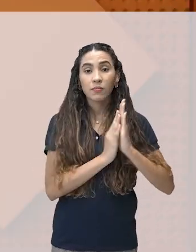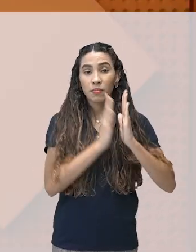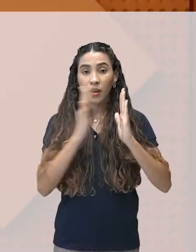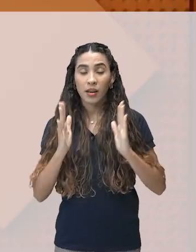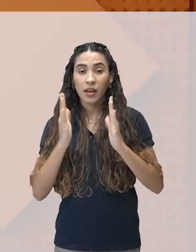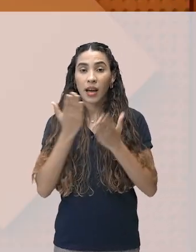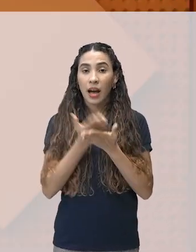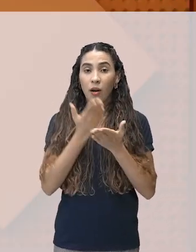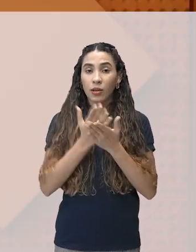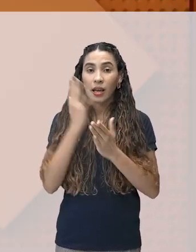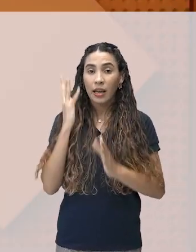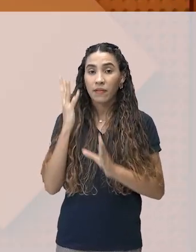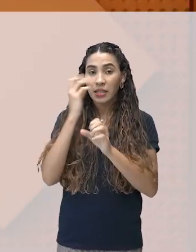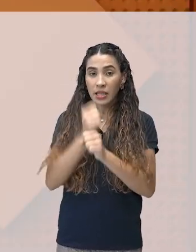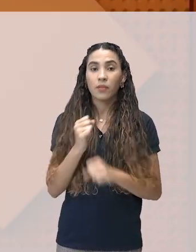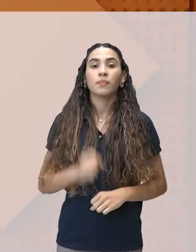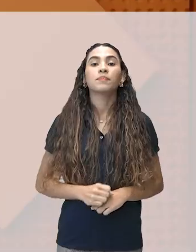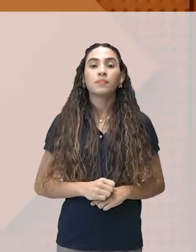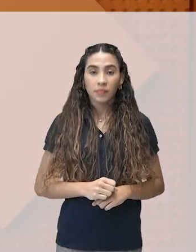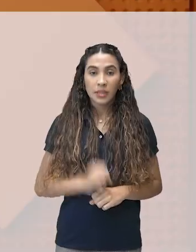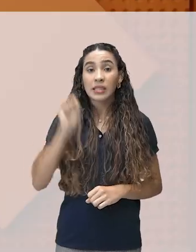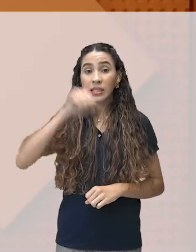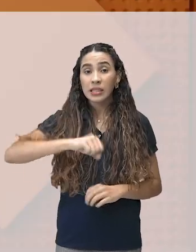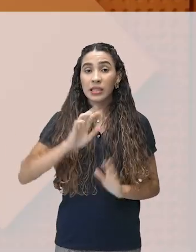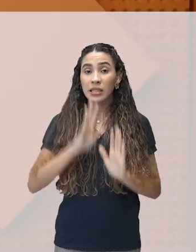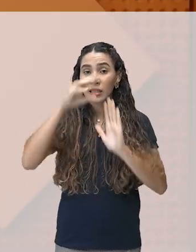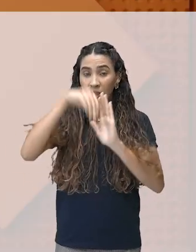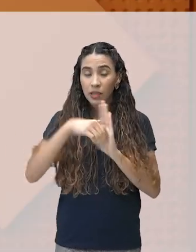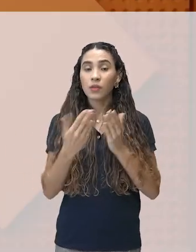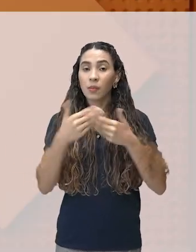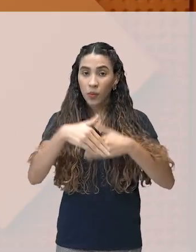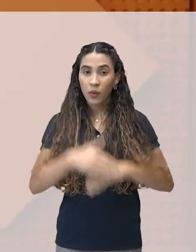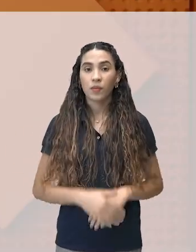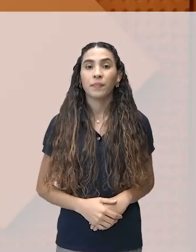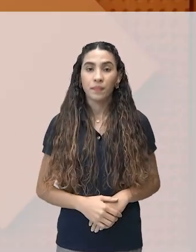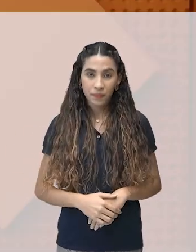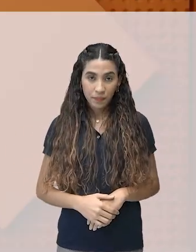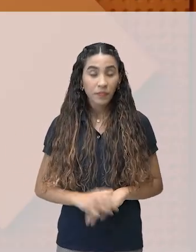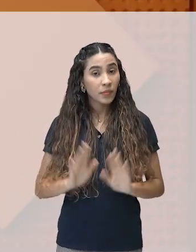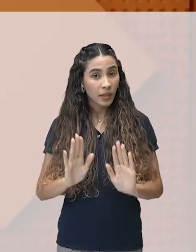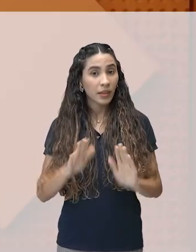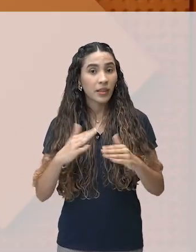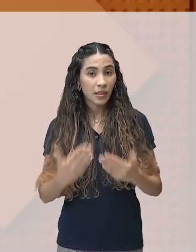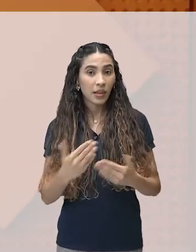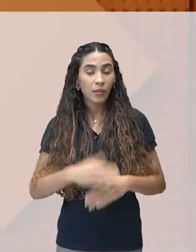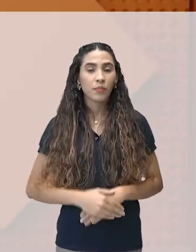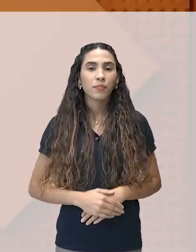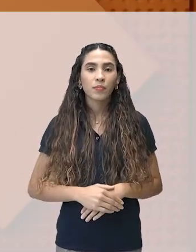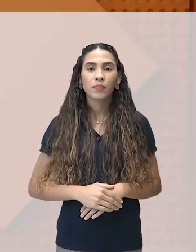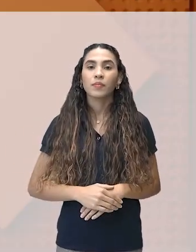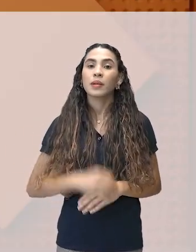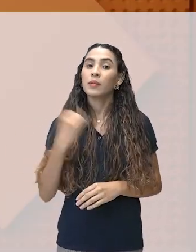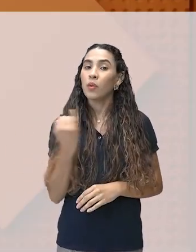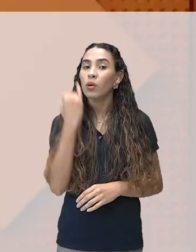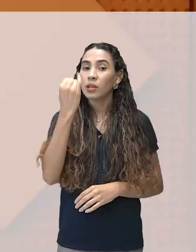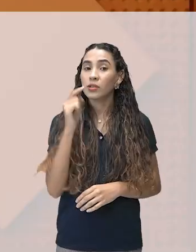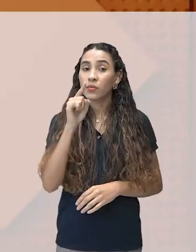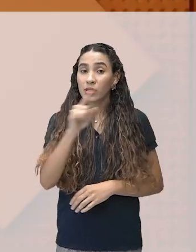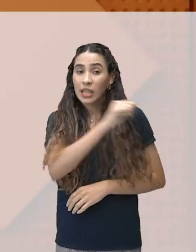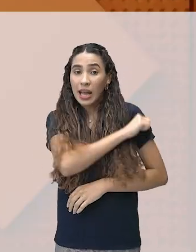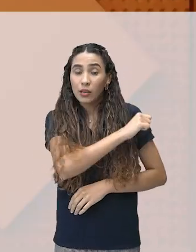durante esta aula de revisão, eles estarão presentes na avaliação de vocês. Portanto, é necessário que vocês